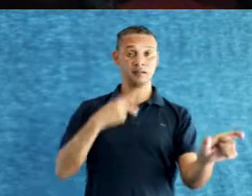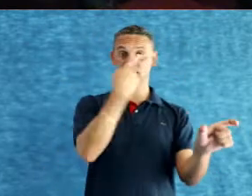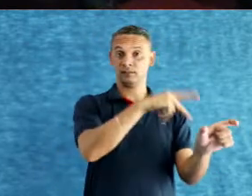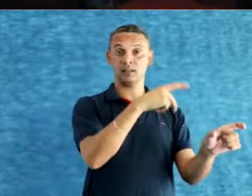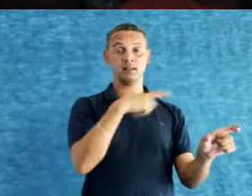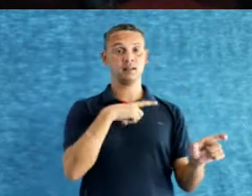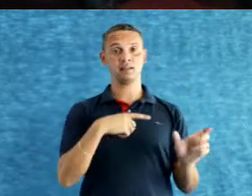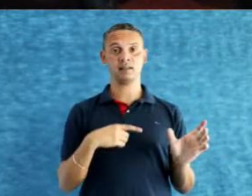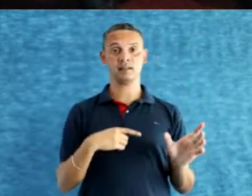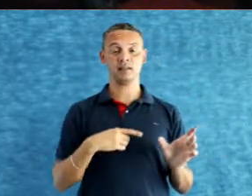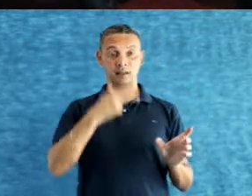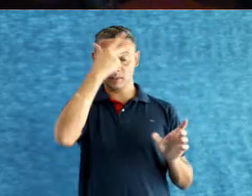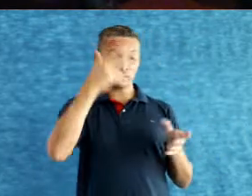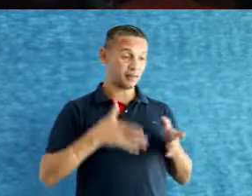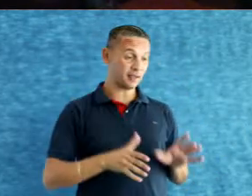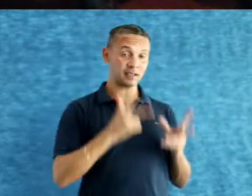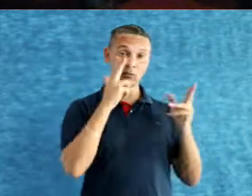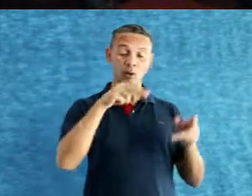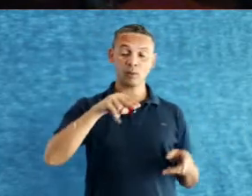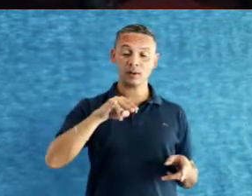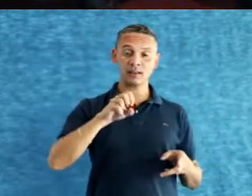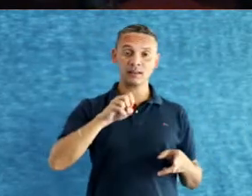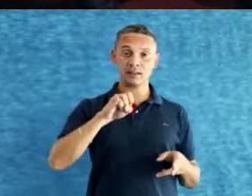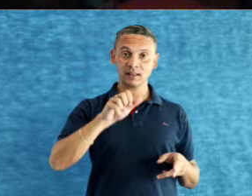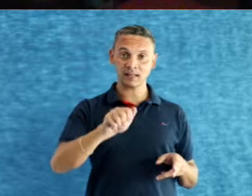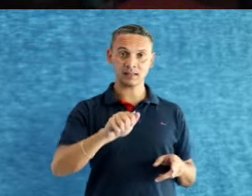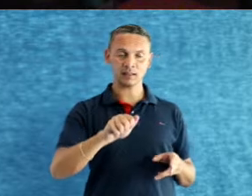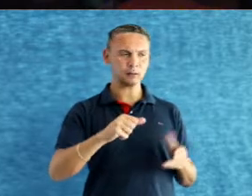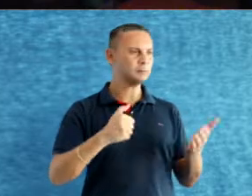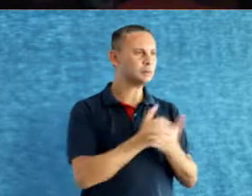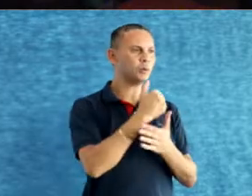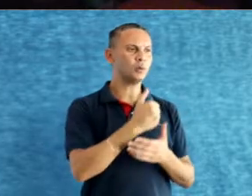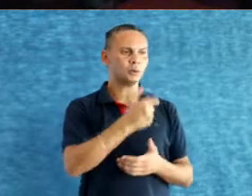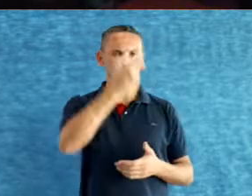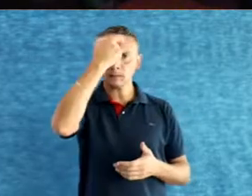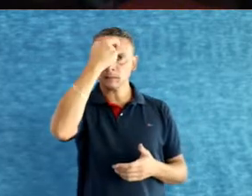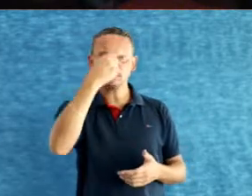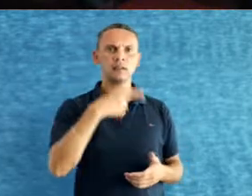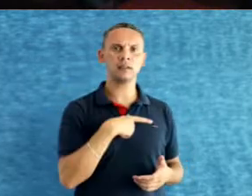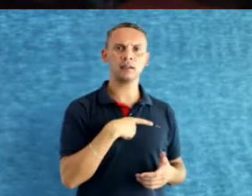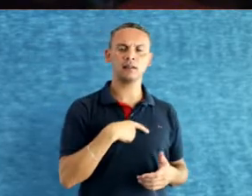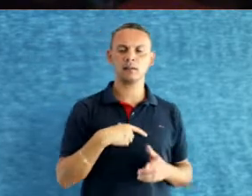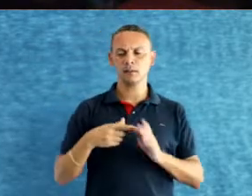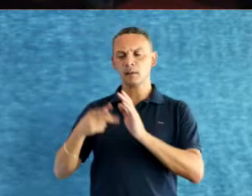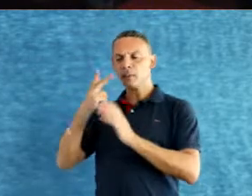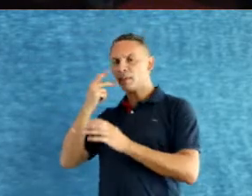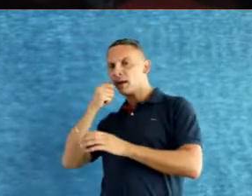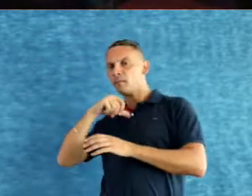Era um momento muito de mata português. Mata português era um lema, era um grito de guerra. A